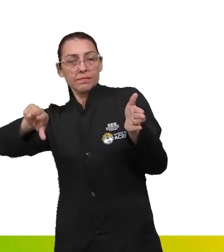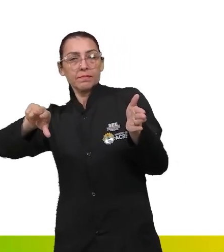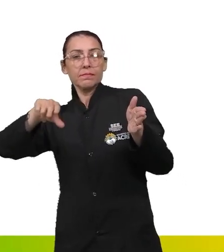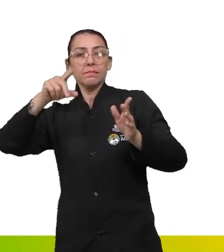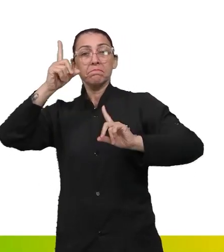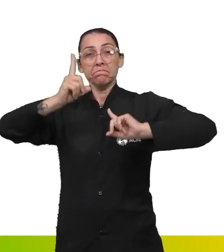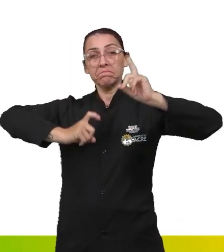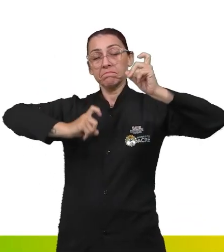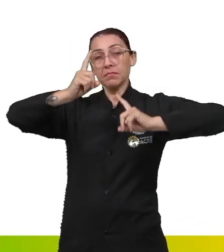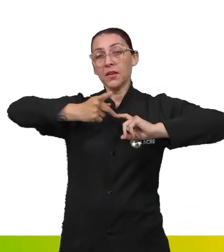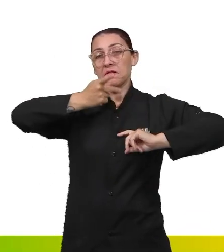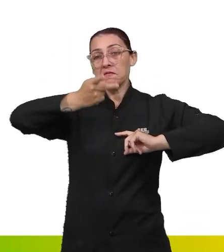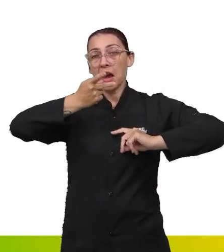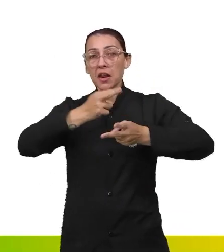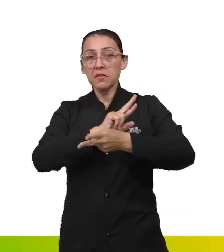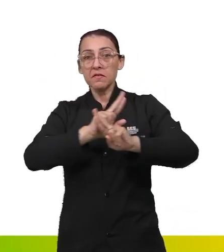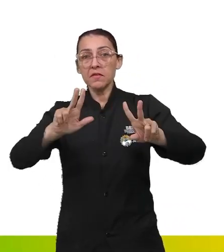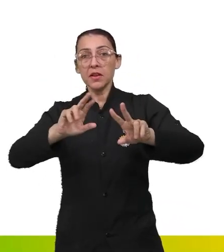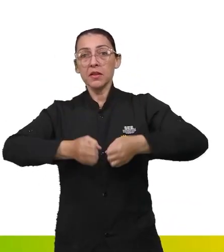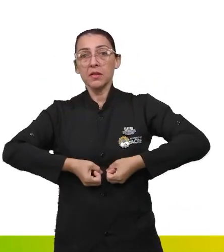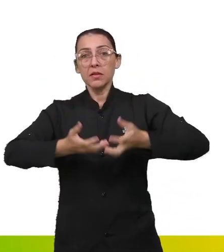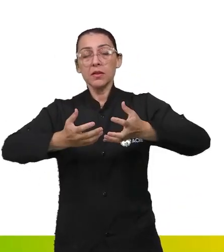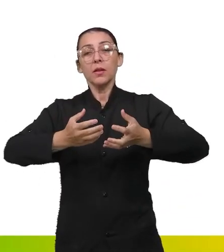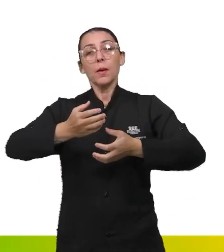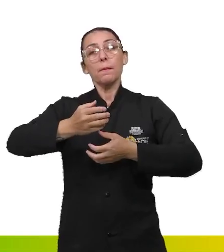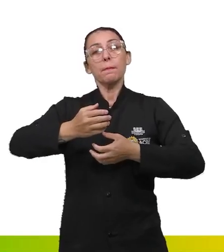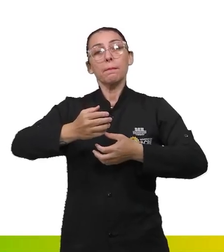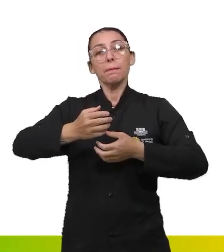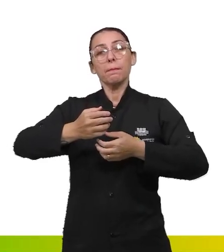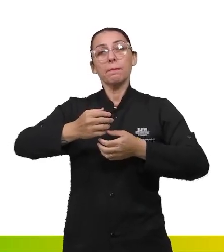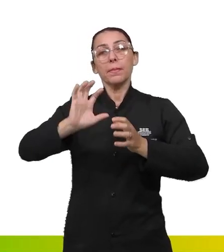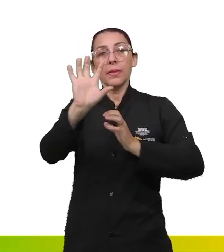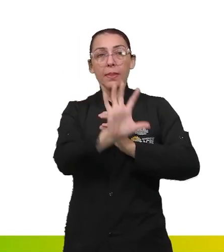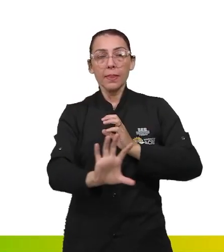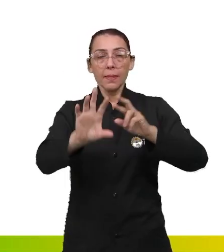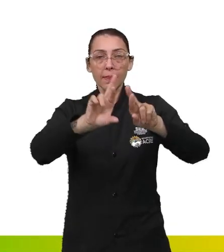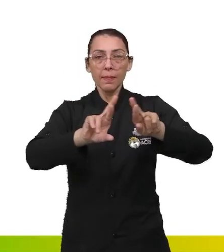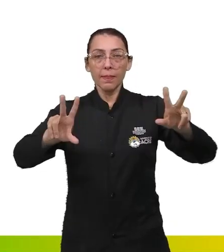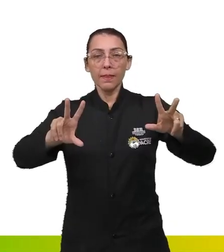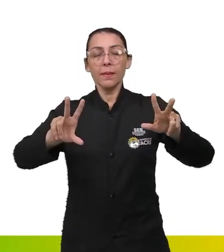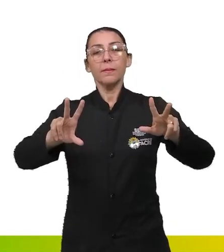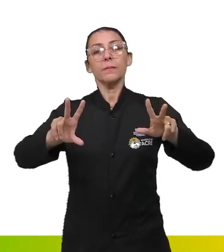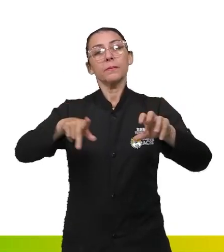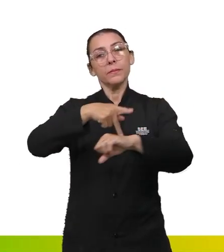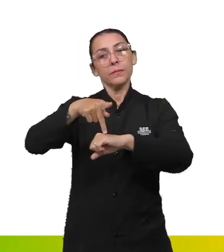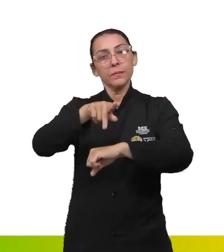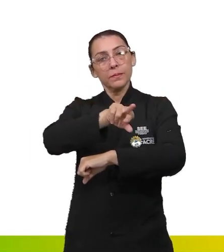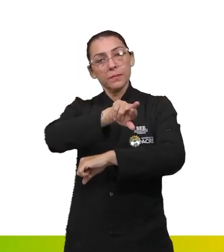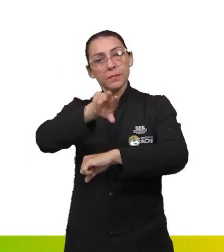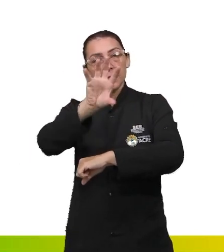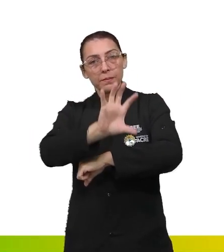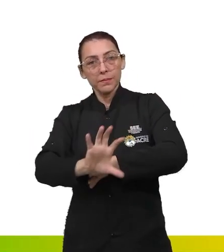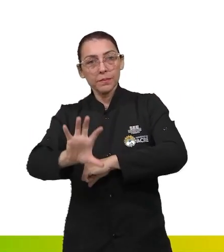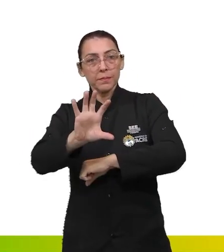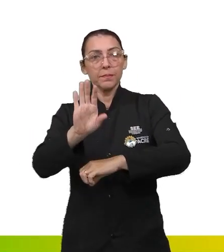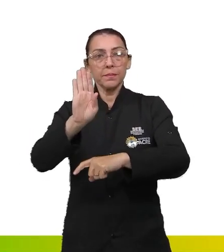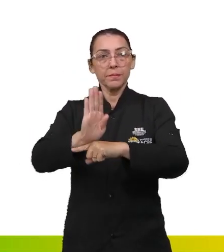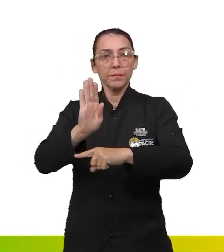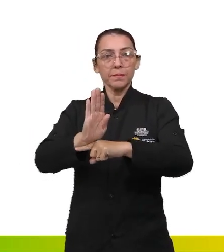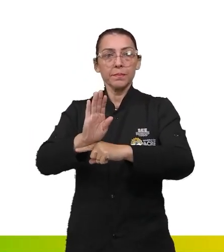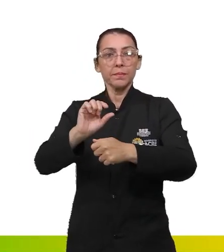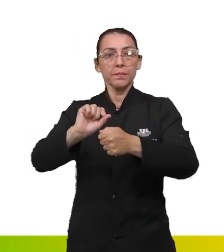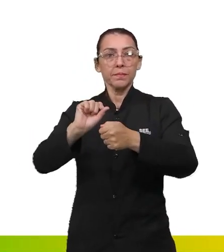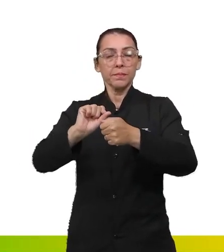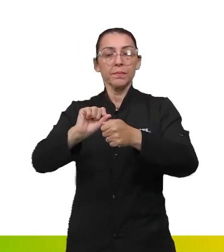de sotaques e expressões populares em diferentes regiões do país. B,